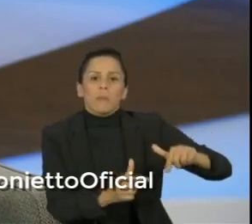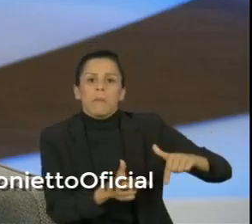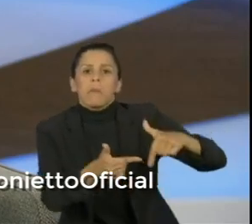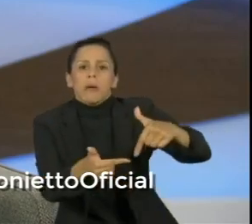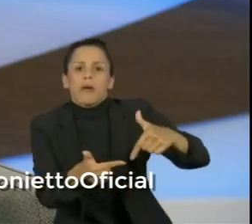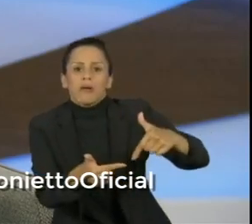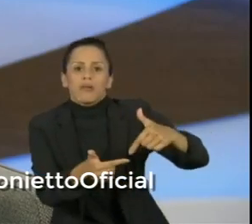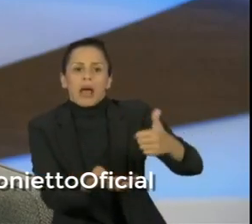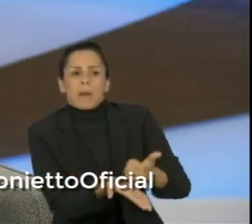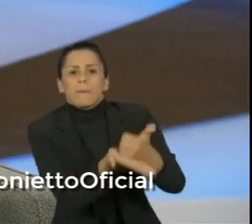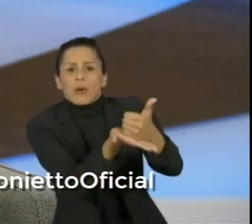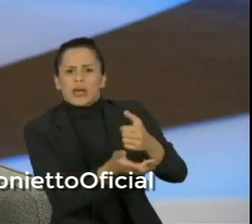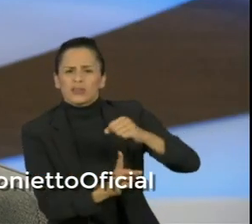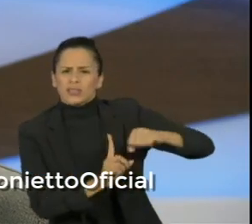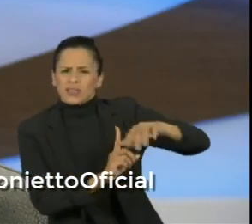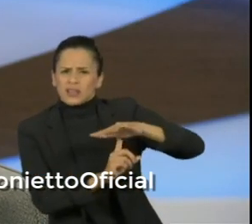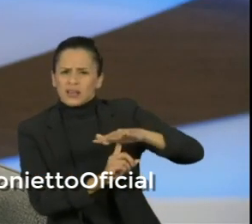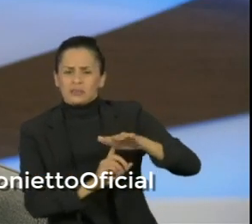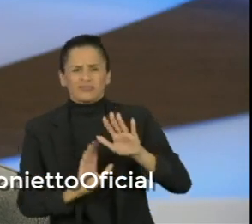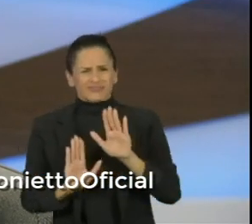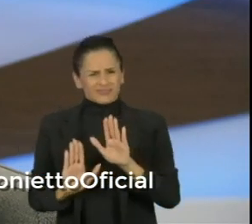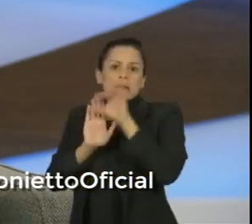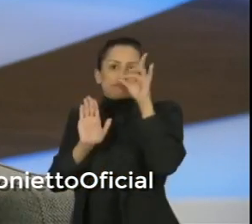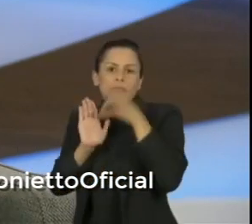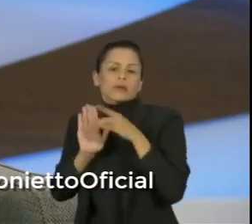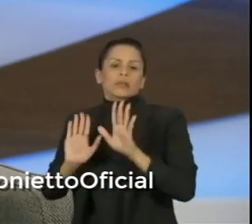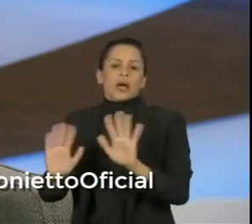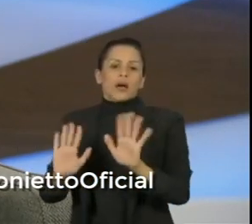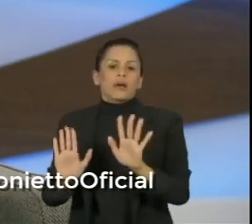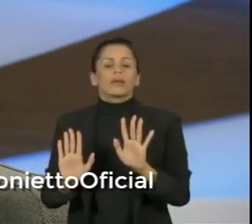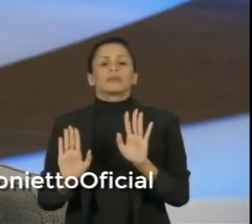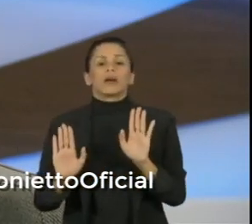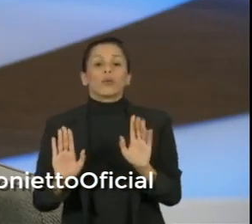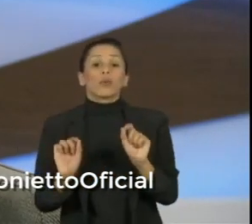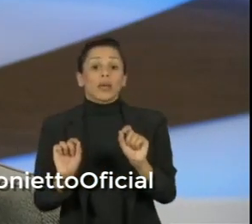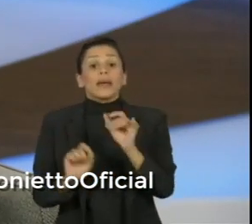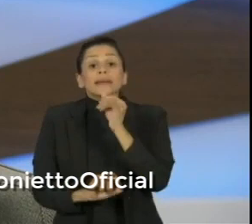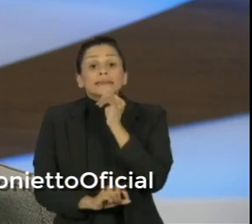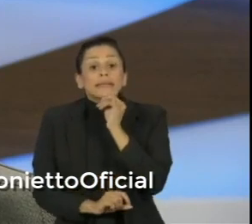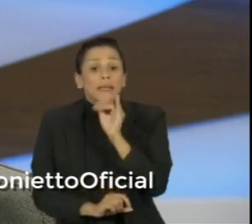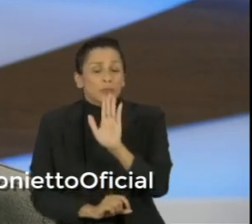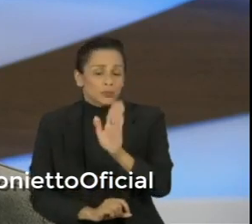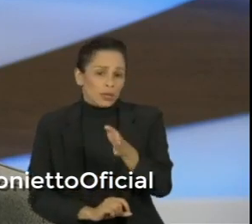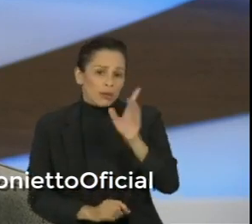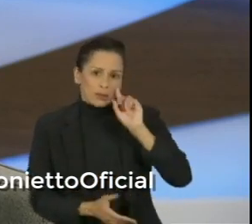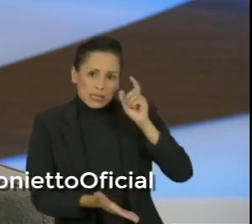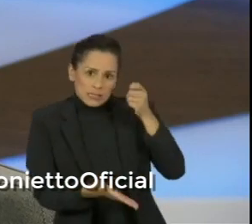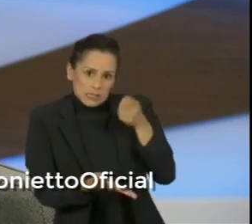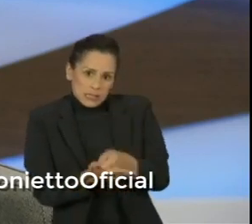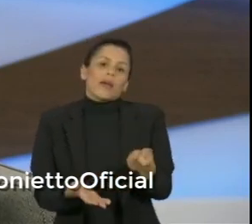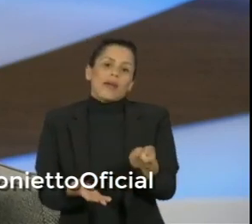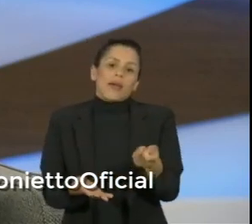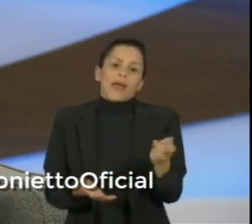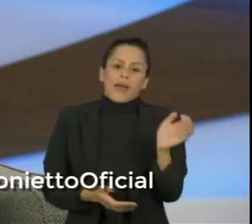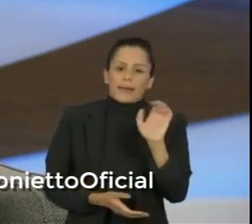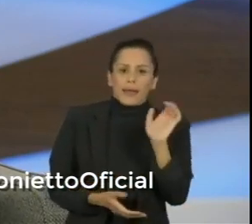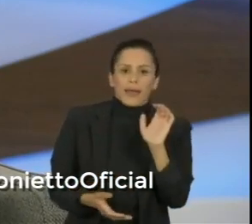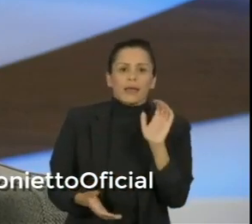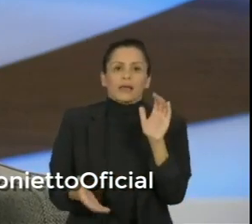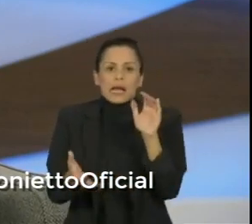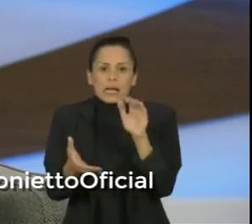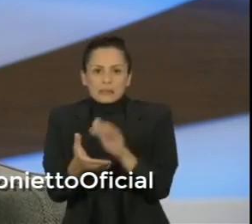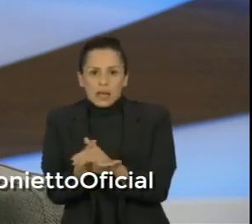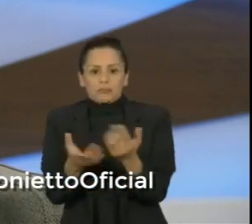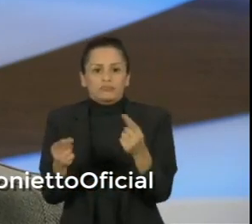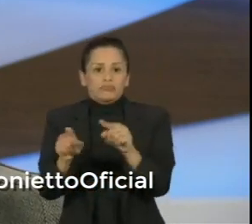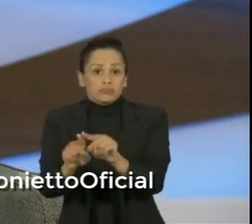O ativismo judicial é uma lenda. Uniões homoafetivas foi uma decisão proativa. Eu acho que muito boa. Anencefalia